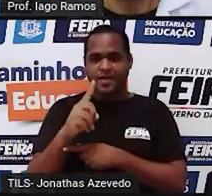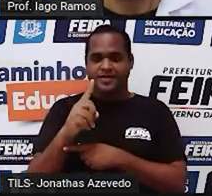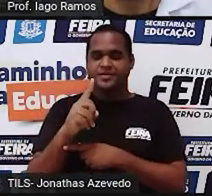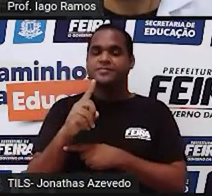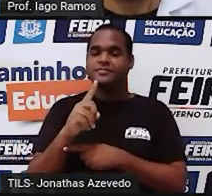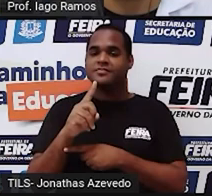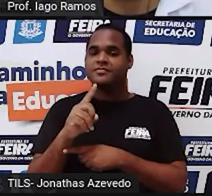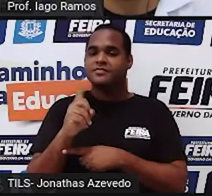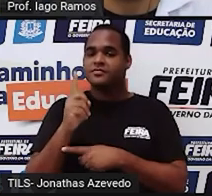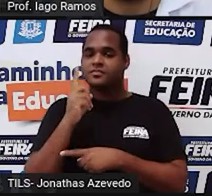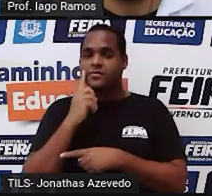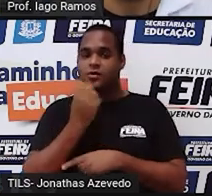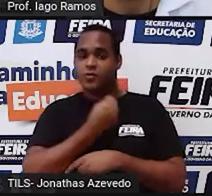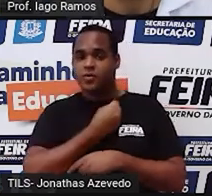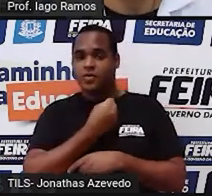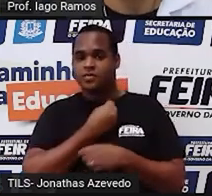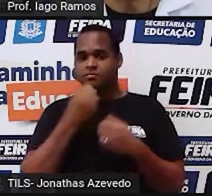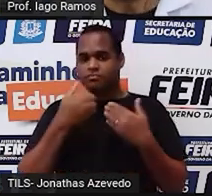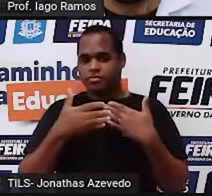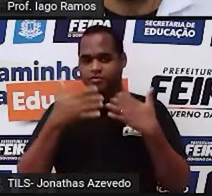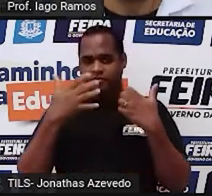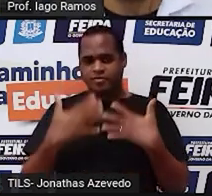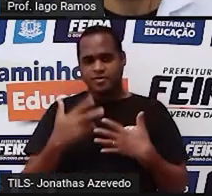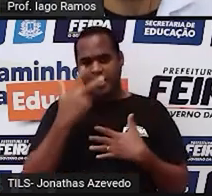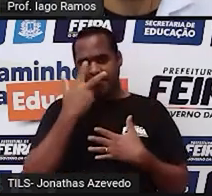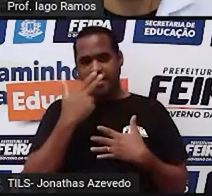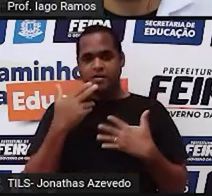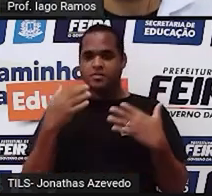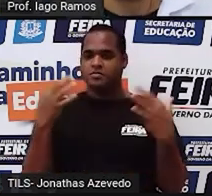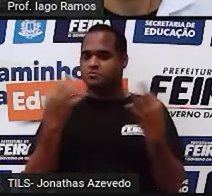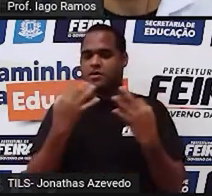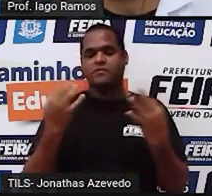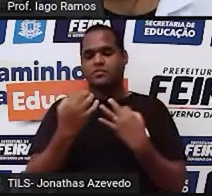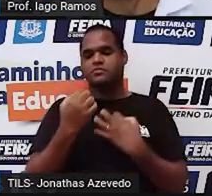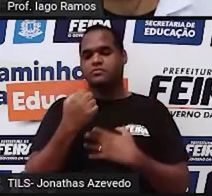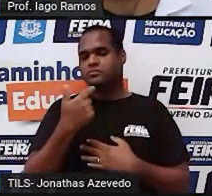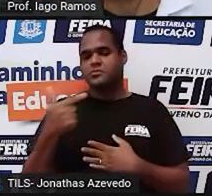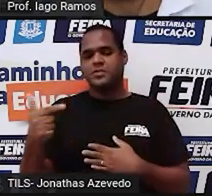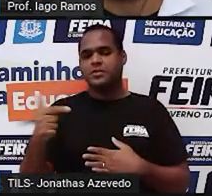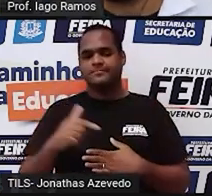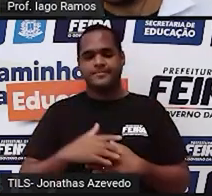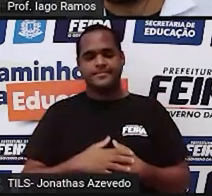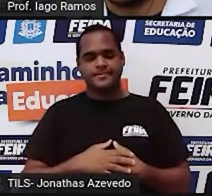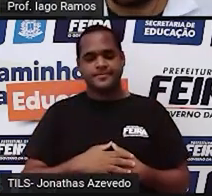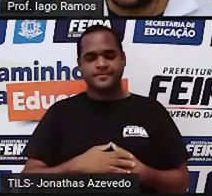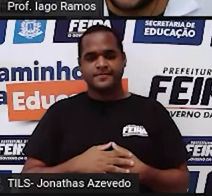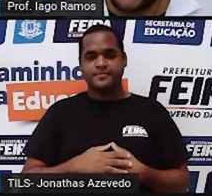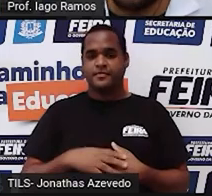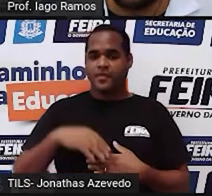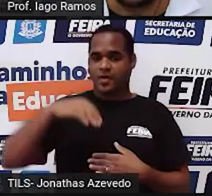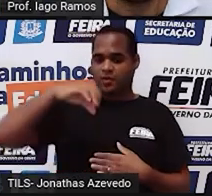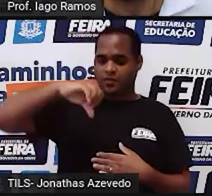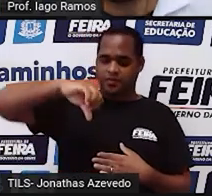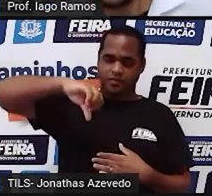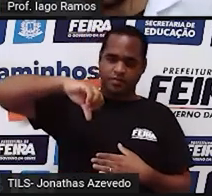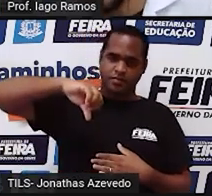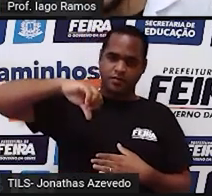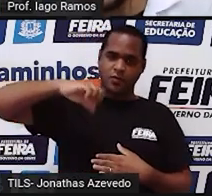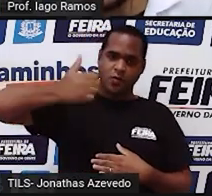qual dos números a seguir não é um número quadrado perfeito Esse é o nome